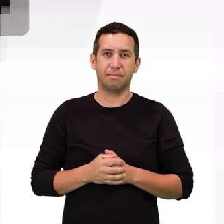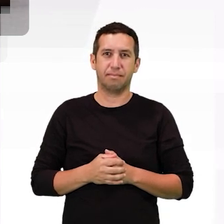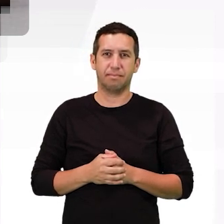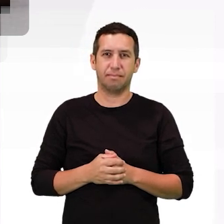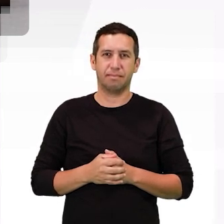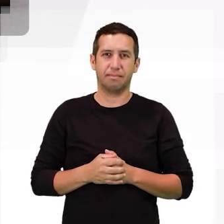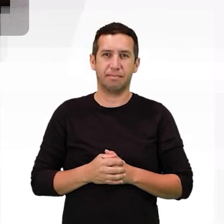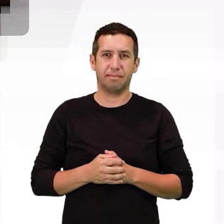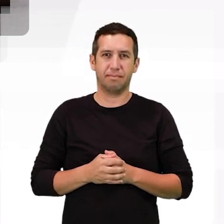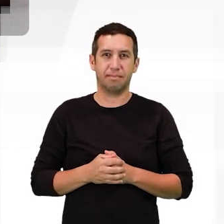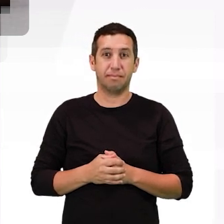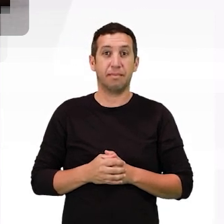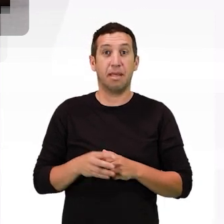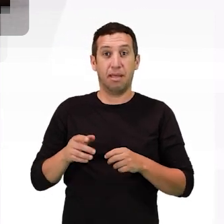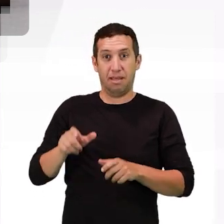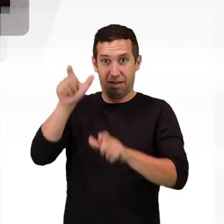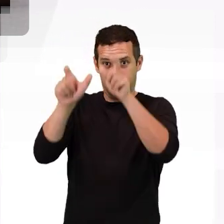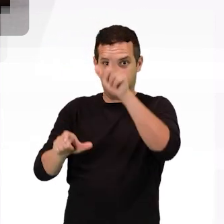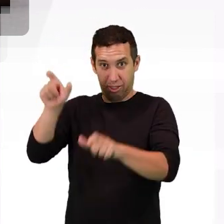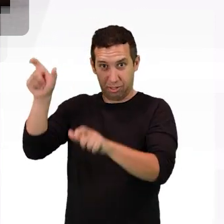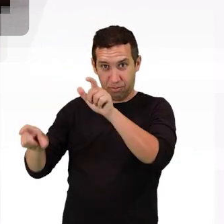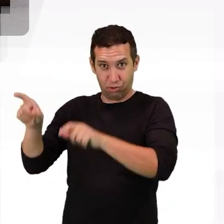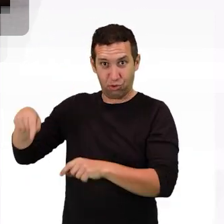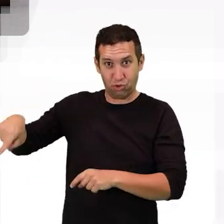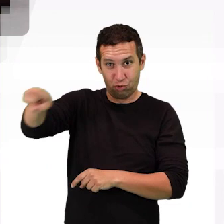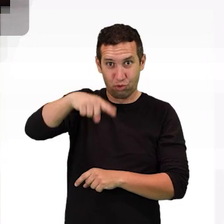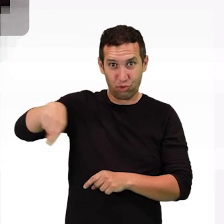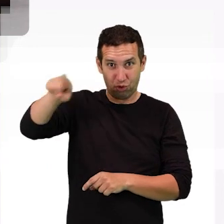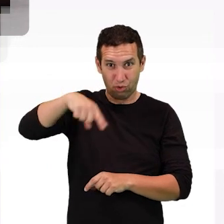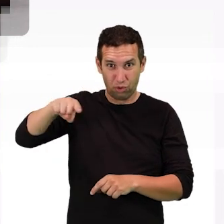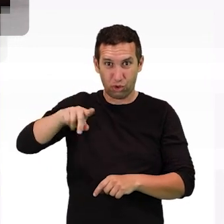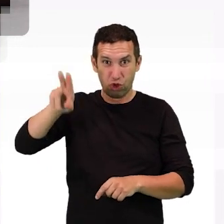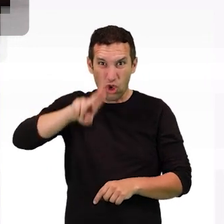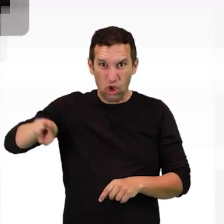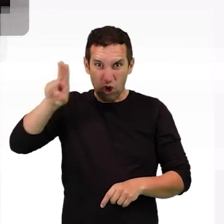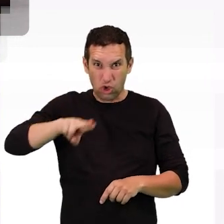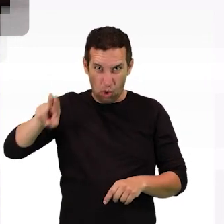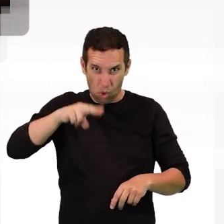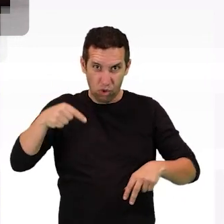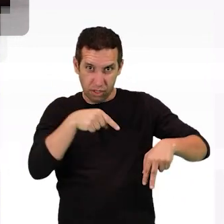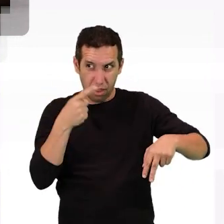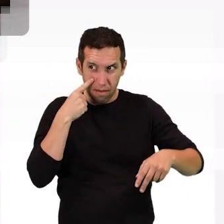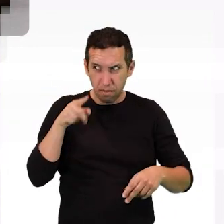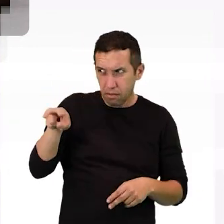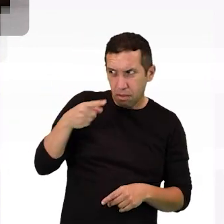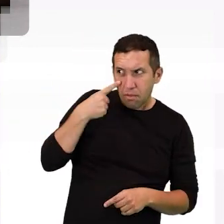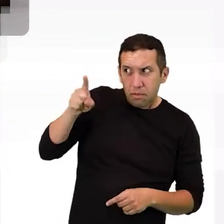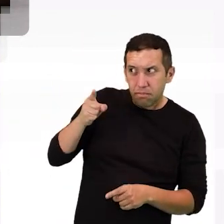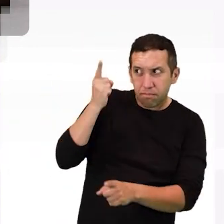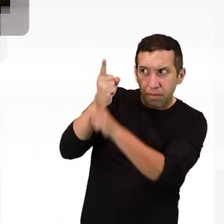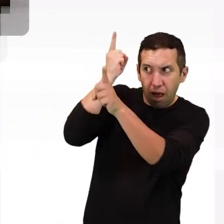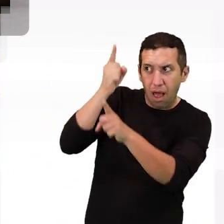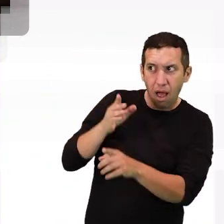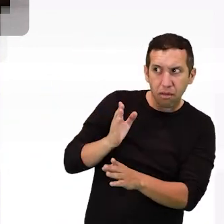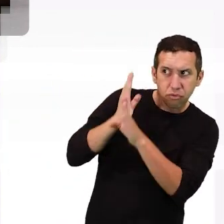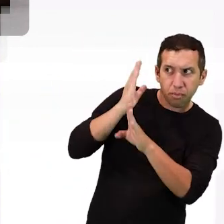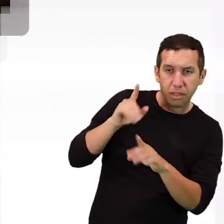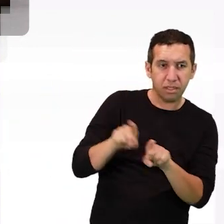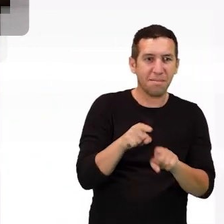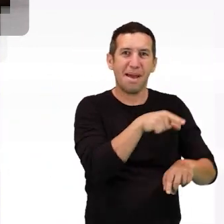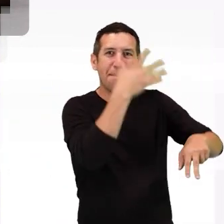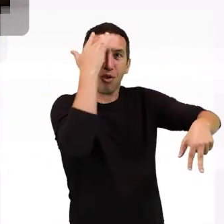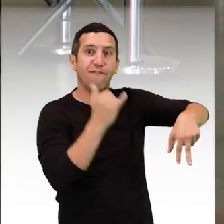expectativa criada pelos traficantes de pessoas e a realidade da oferta de trabalho que foi